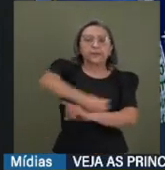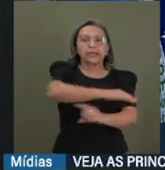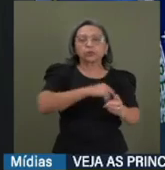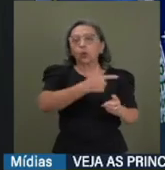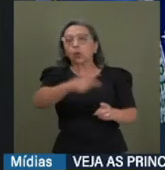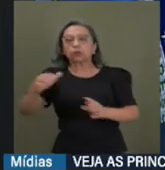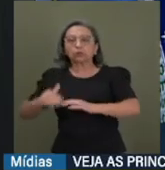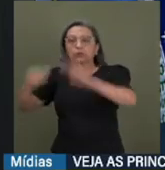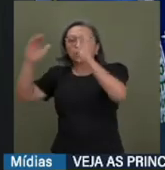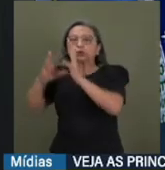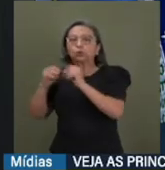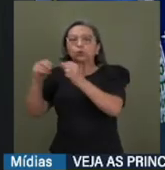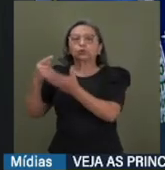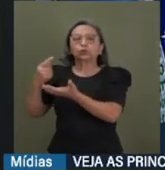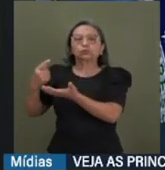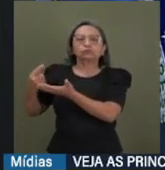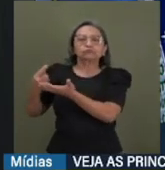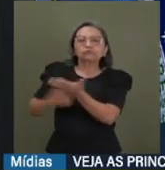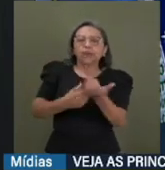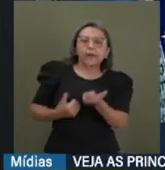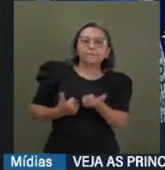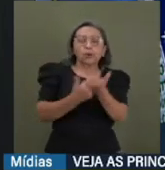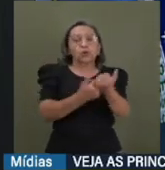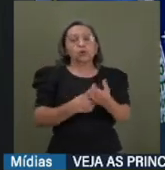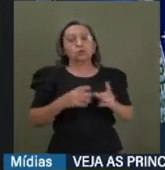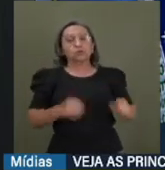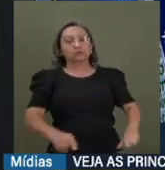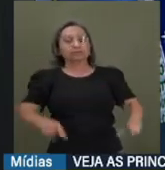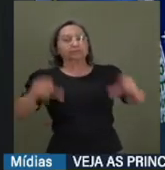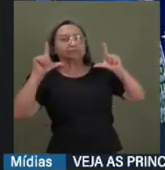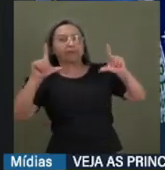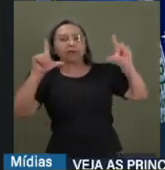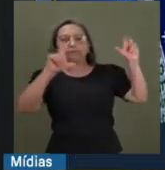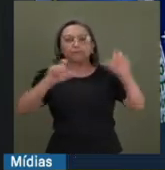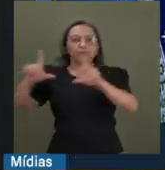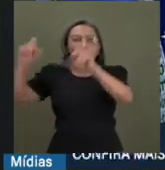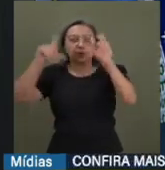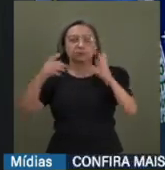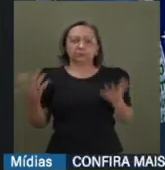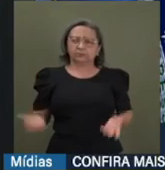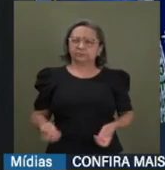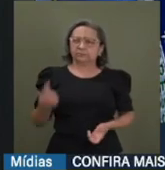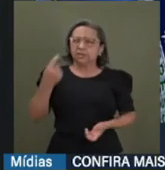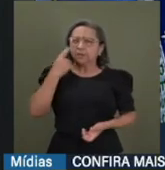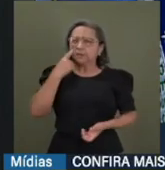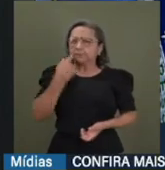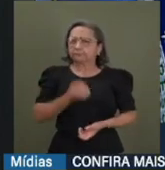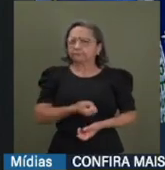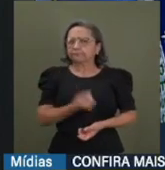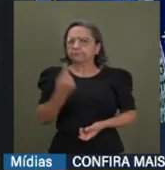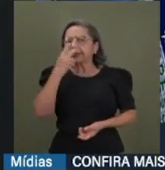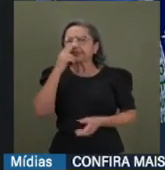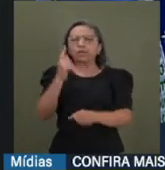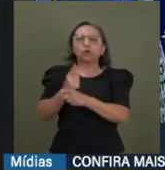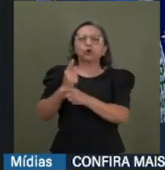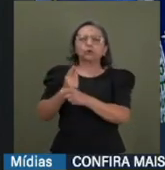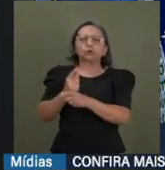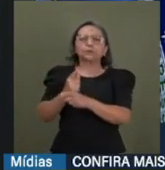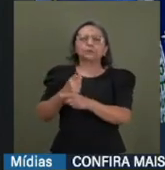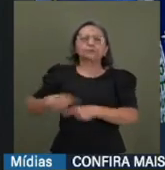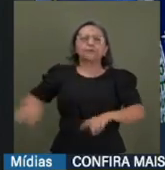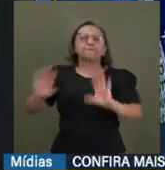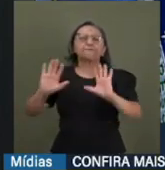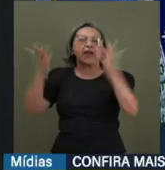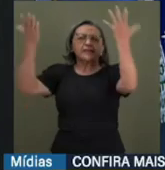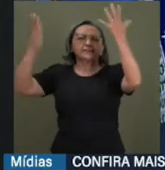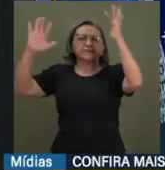autoridades. As fotos que surgiram dava conta de um encontro felicíssimo, uma